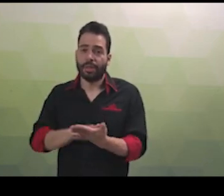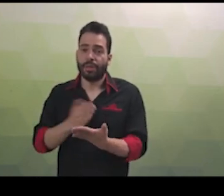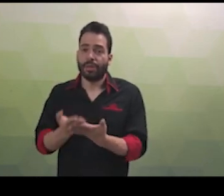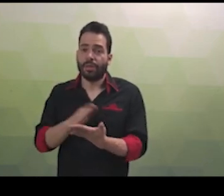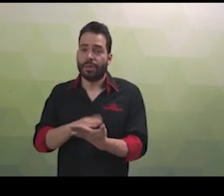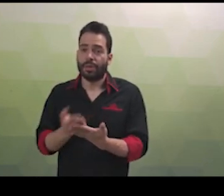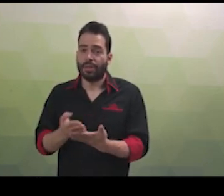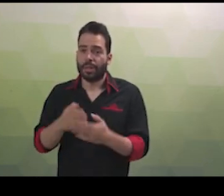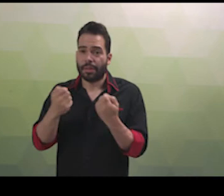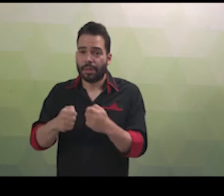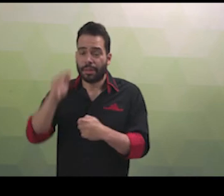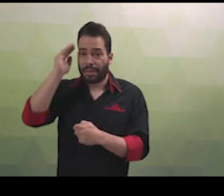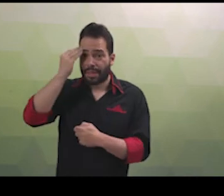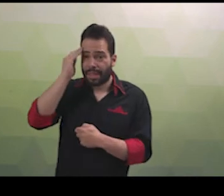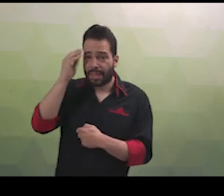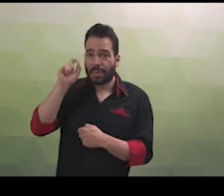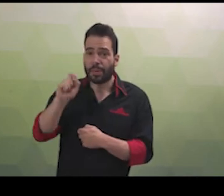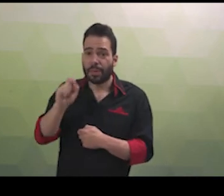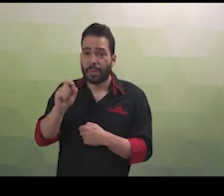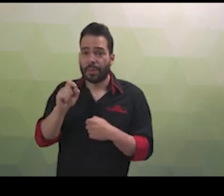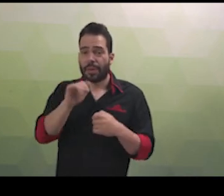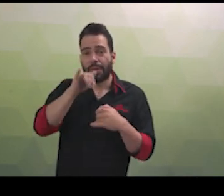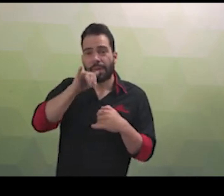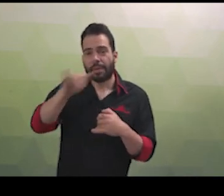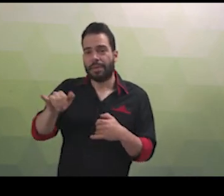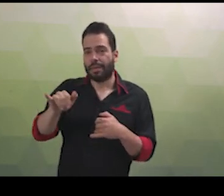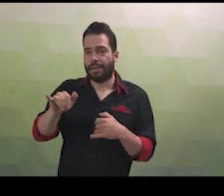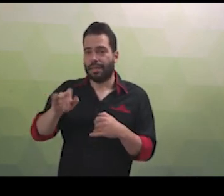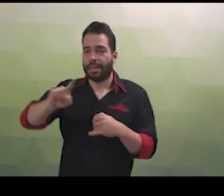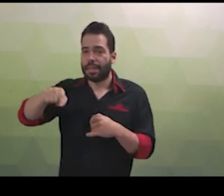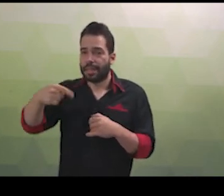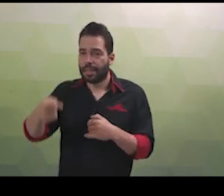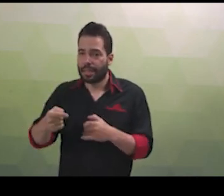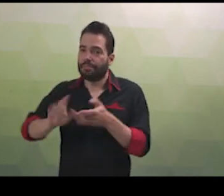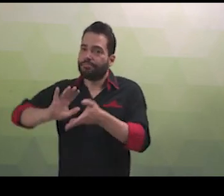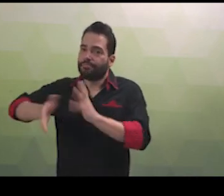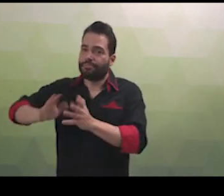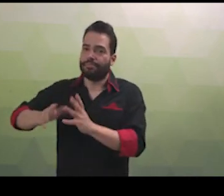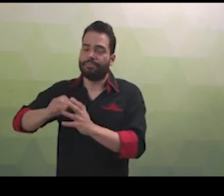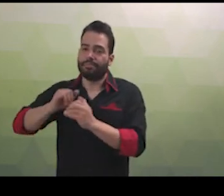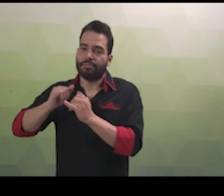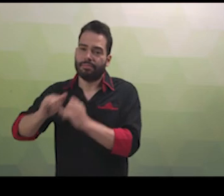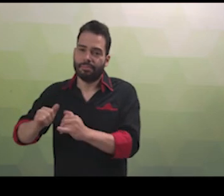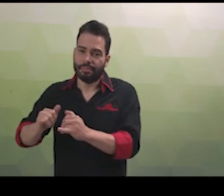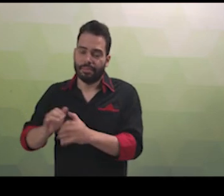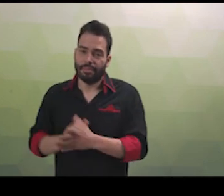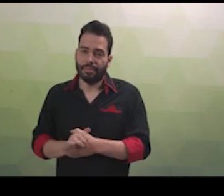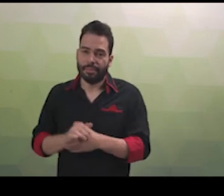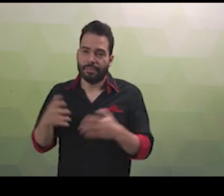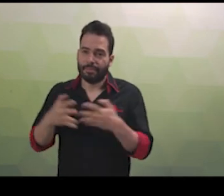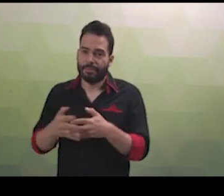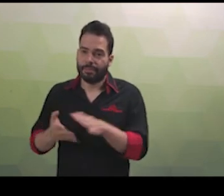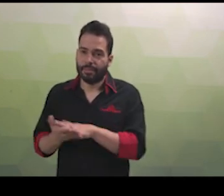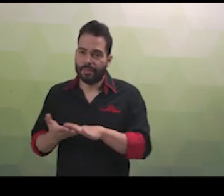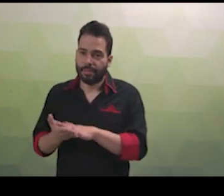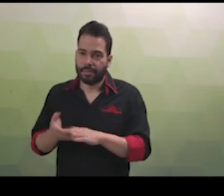Novamente, o intérprete precisa compreender o que está sendo dito para então comunicar ao receptor da mensagem, sem